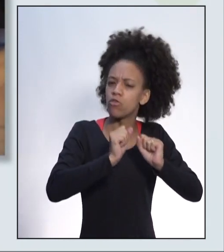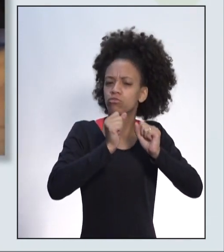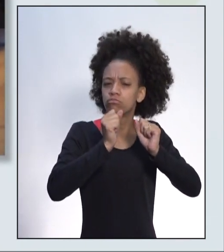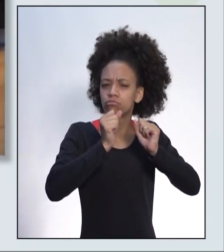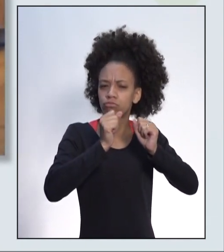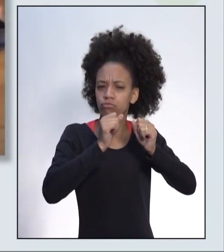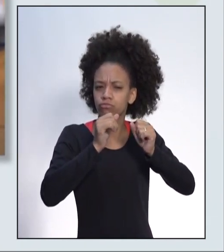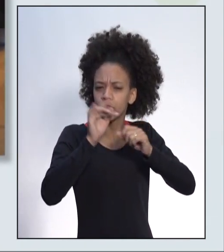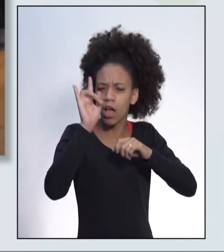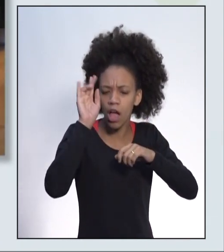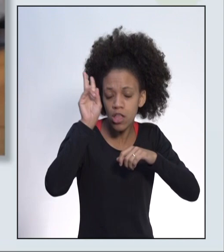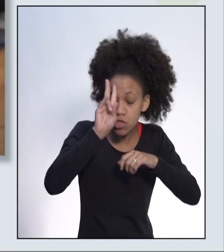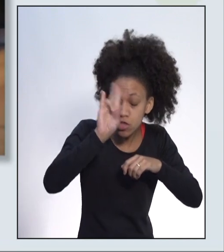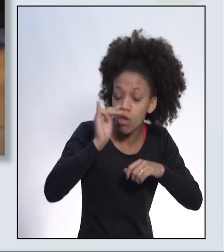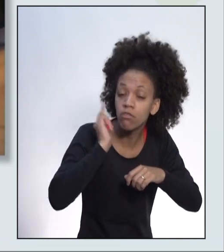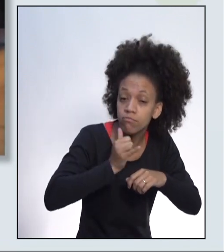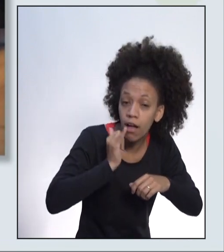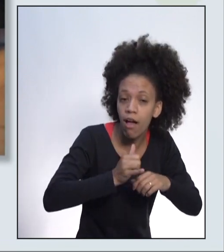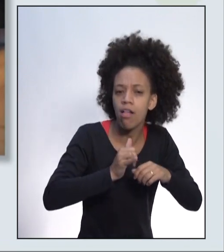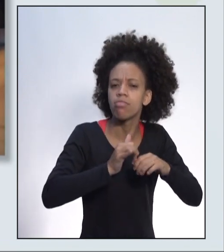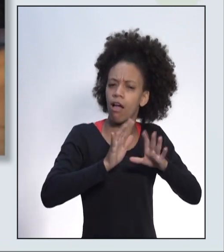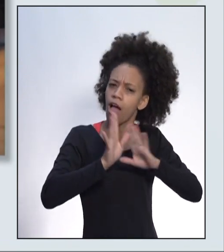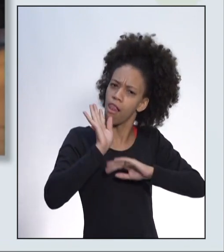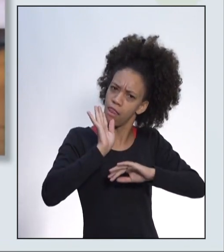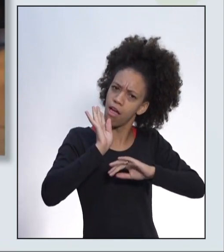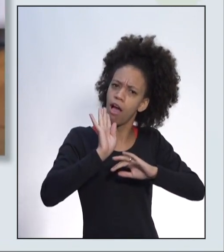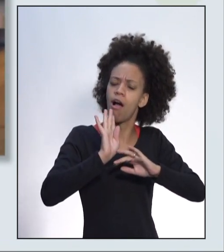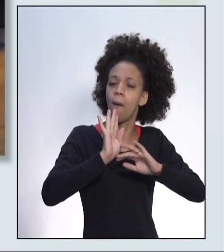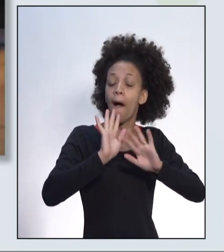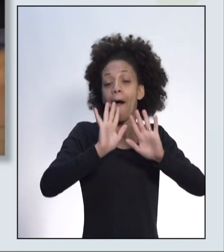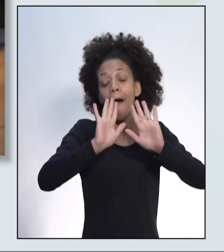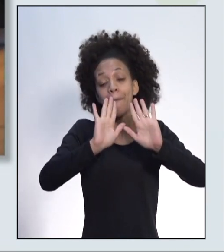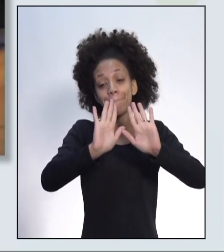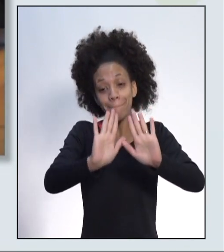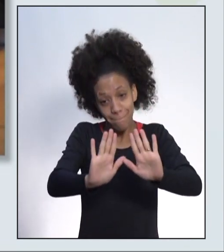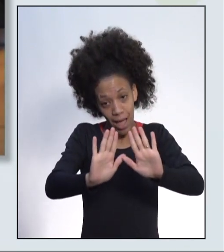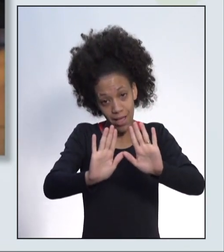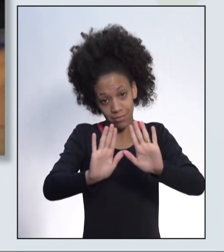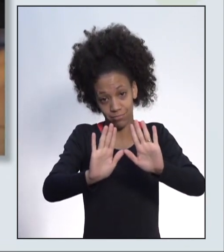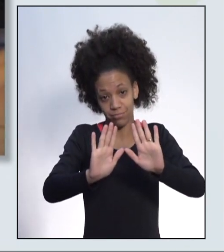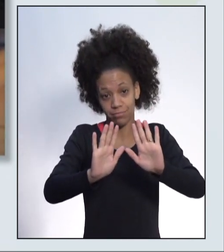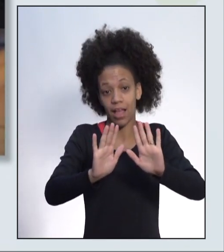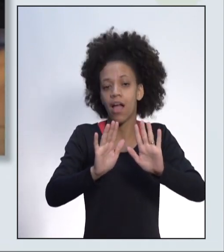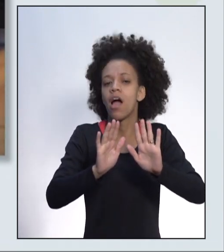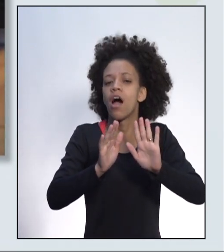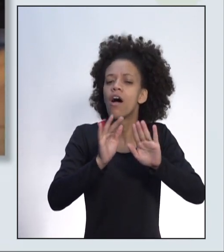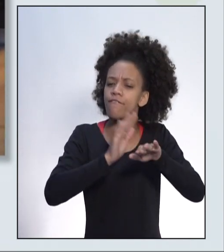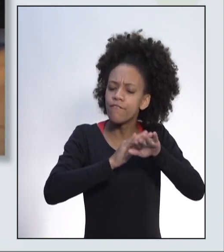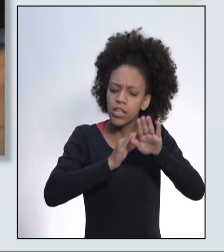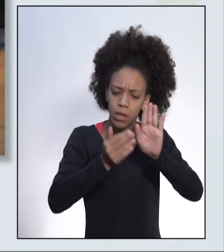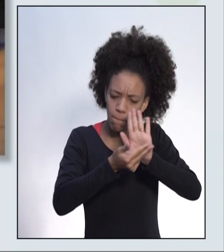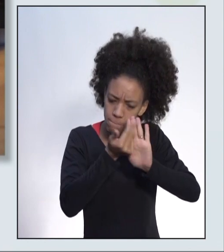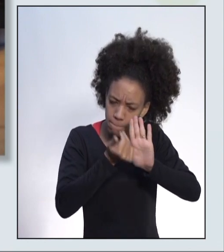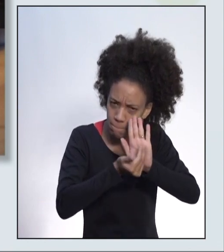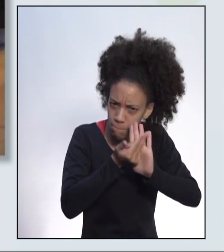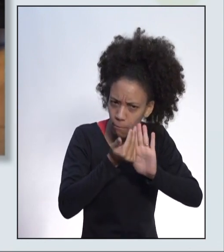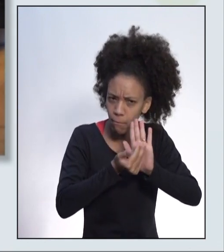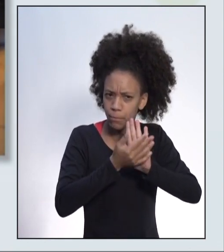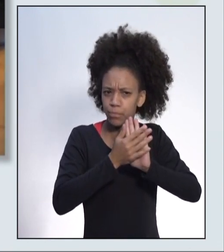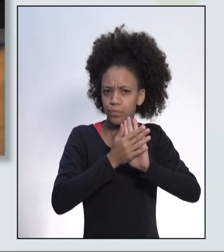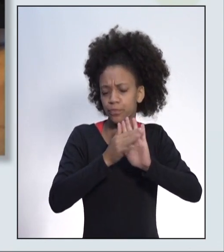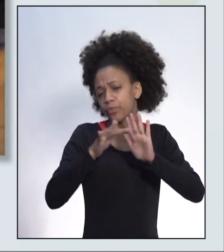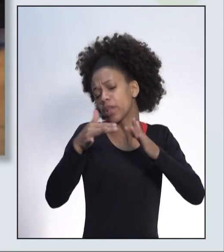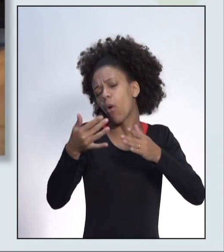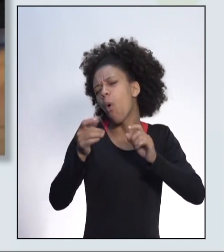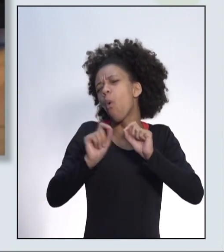lados. É outra forma bem legal de você contar uma história. Mas aqui eu vou fazer a minha revistinha, então o meu zine.